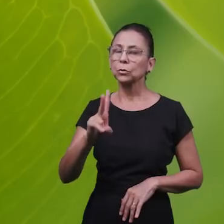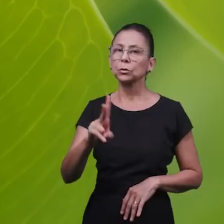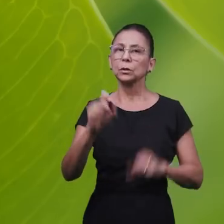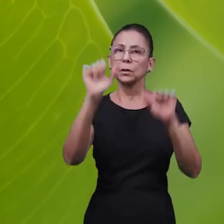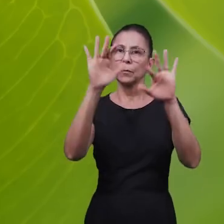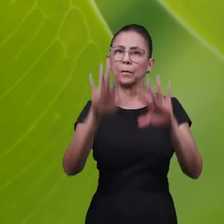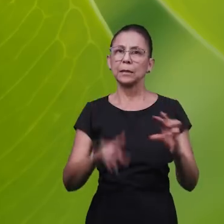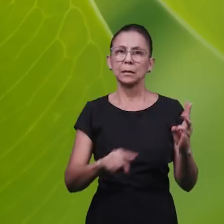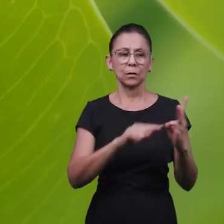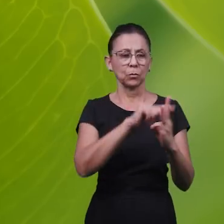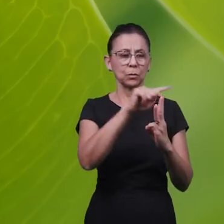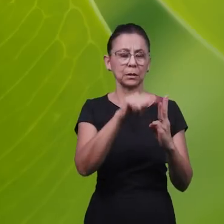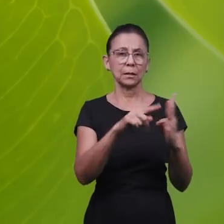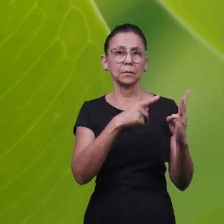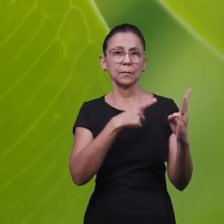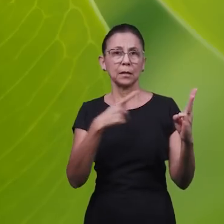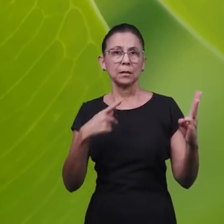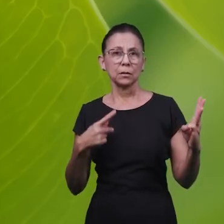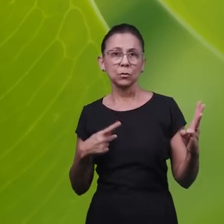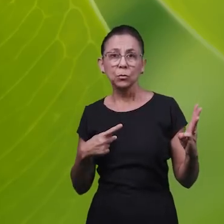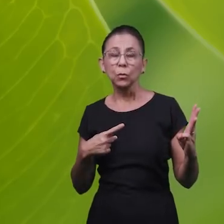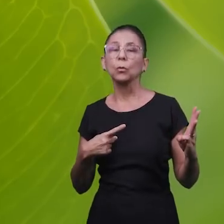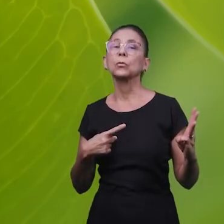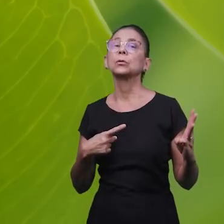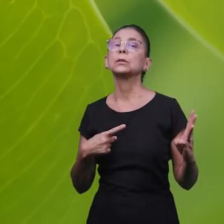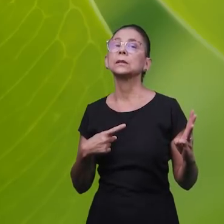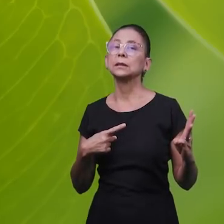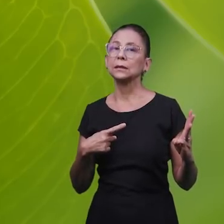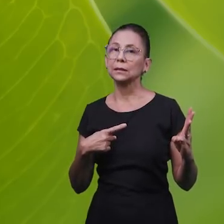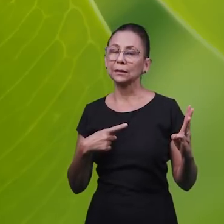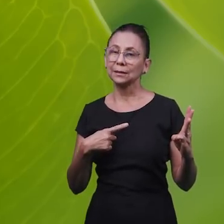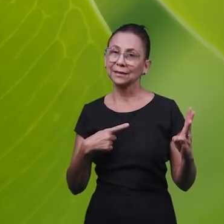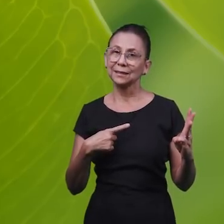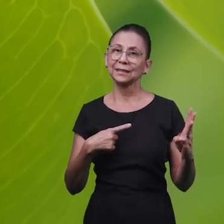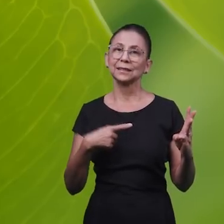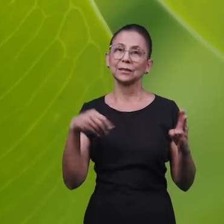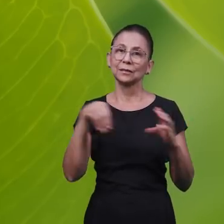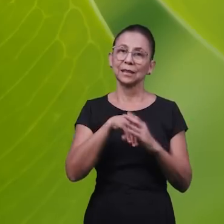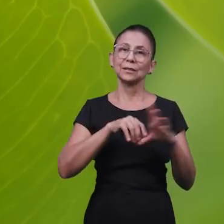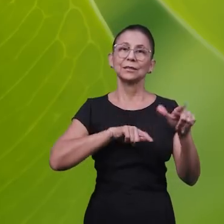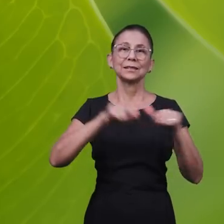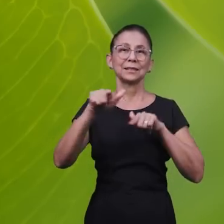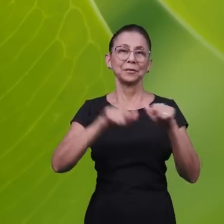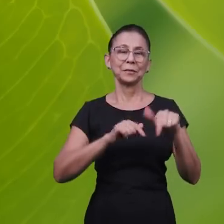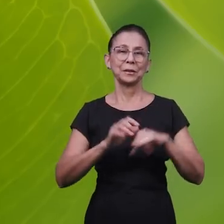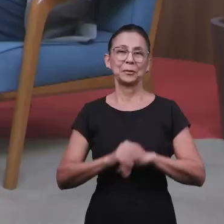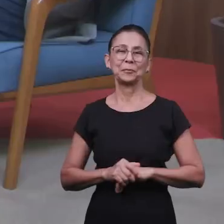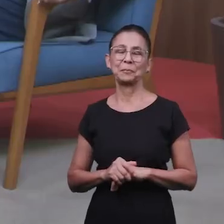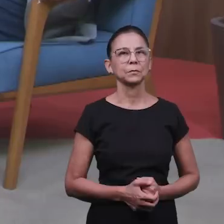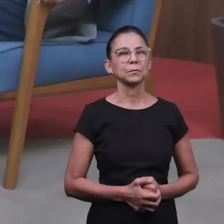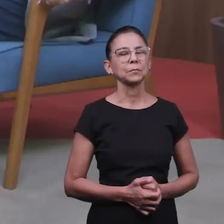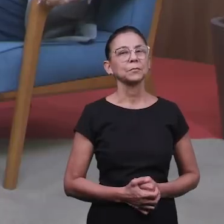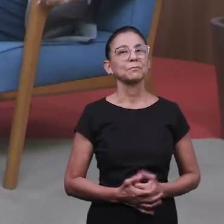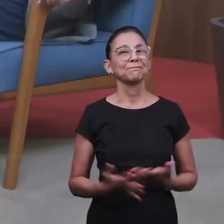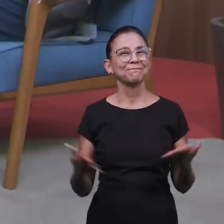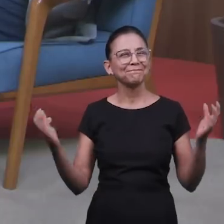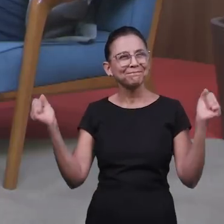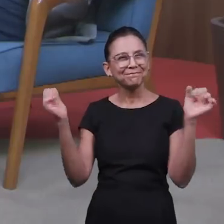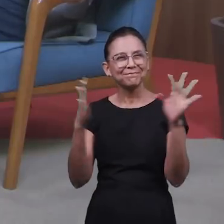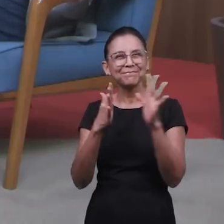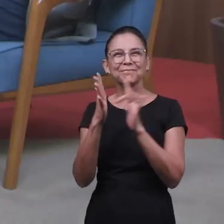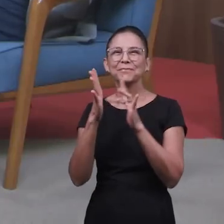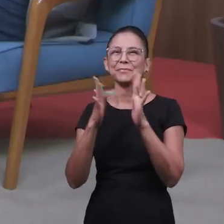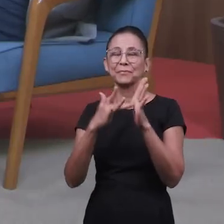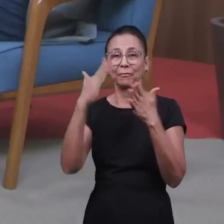os pastores que estão envolvidos neste trabalho. A todos, a paz do Senhor Jesus. Glória a Jesus, eu